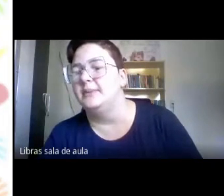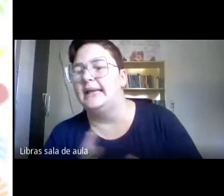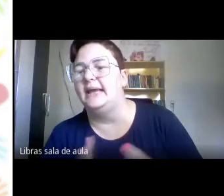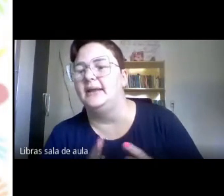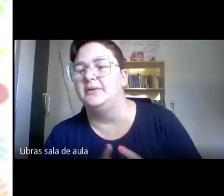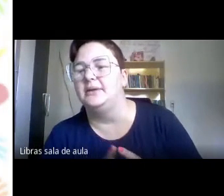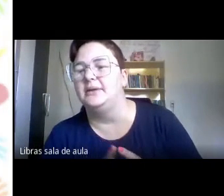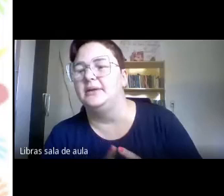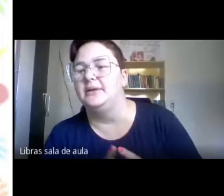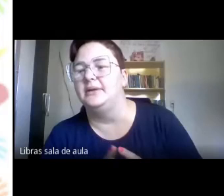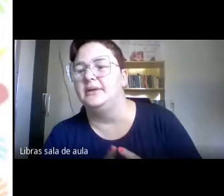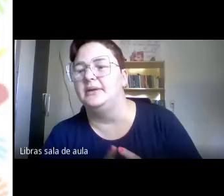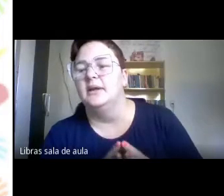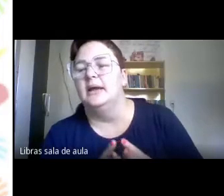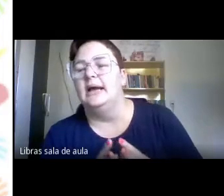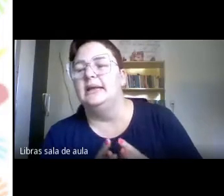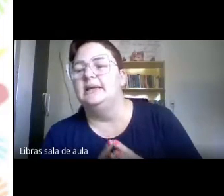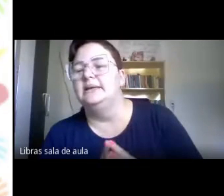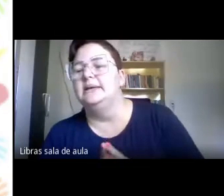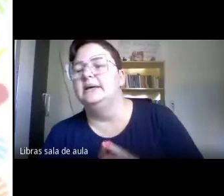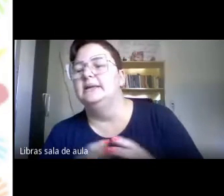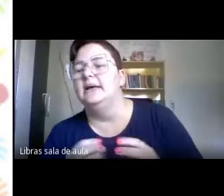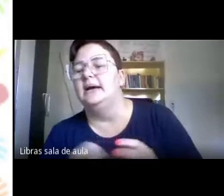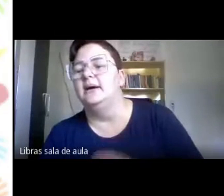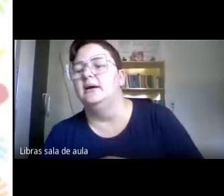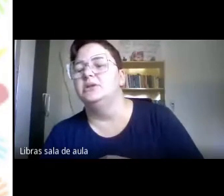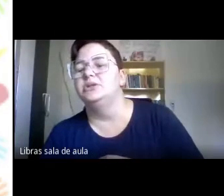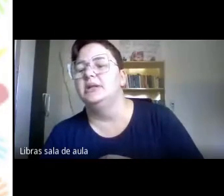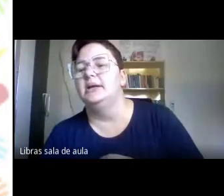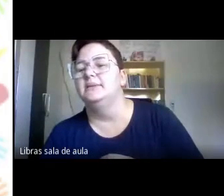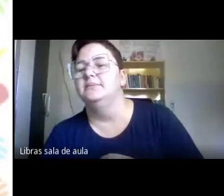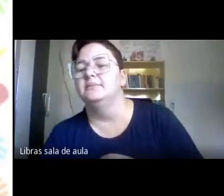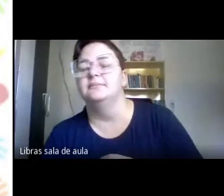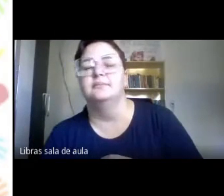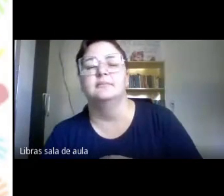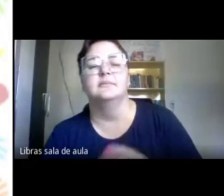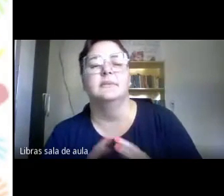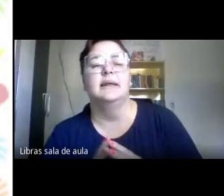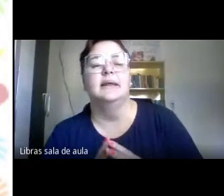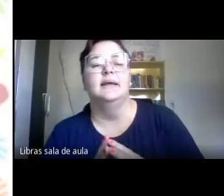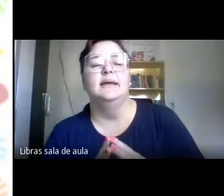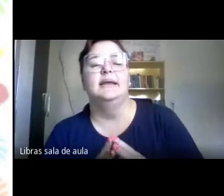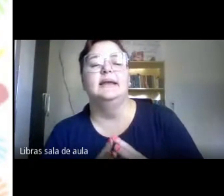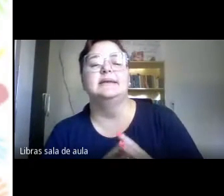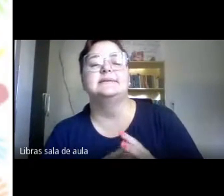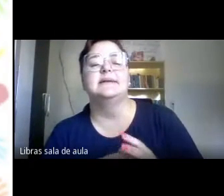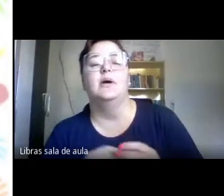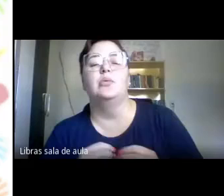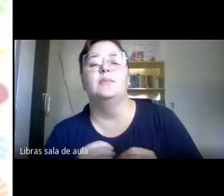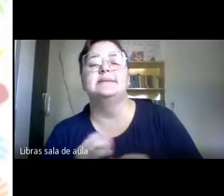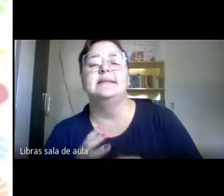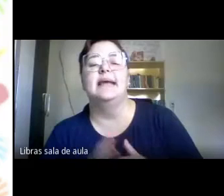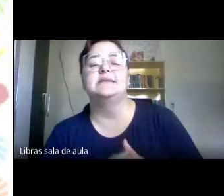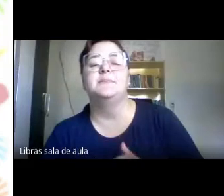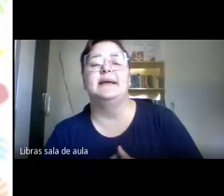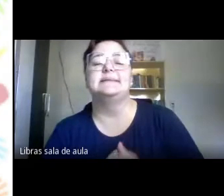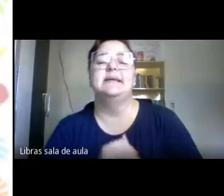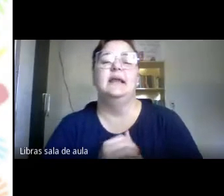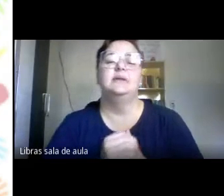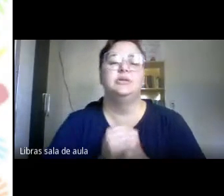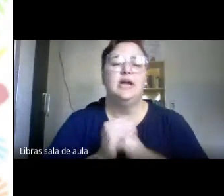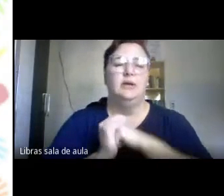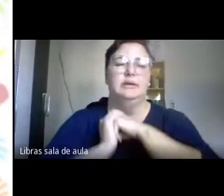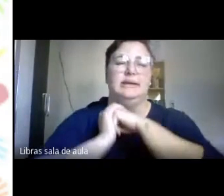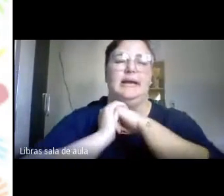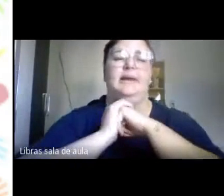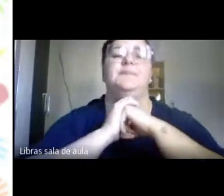uma ideia lá no início, a Liliana, a Ângela, em relação a algumas ideias para a sala